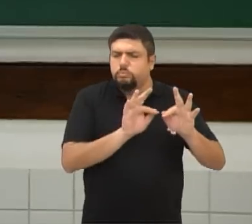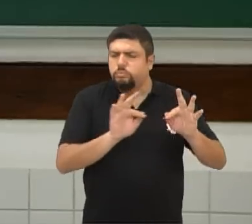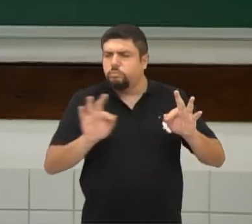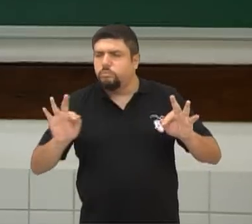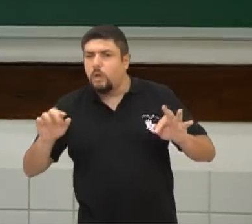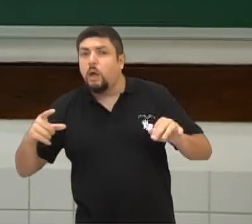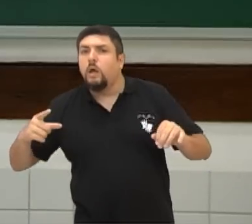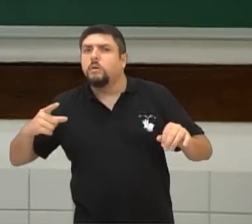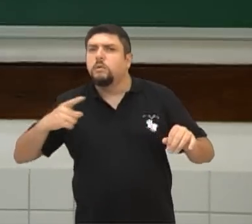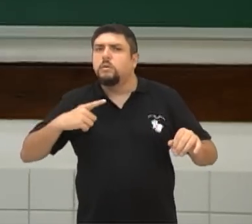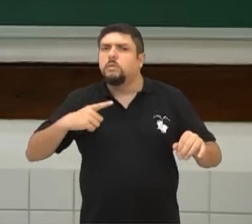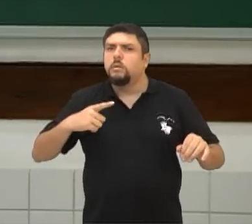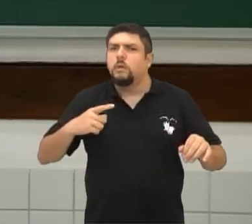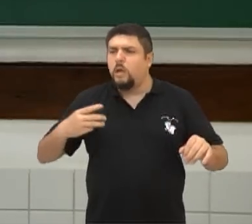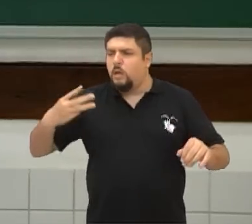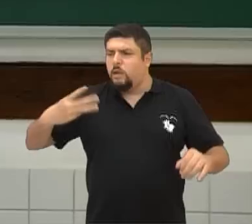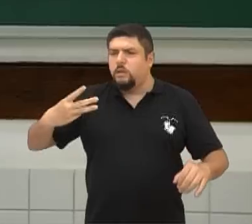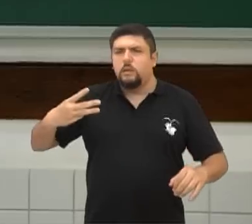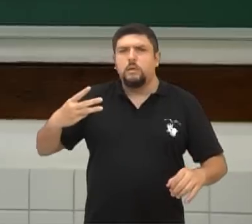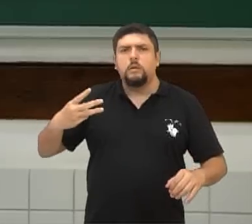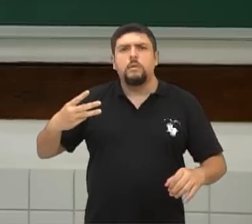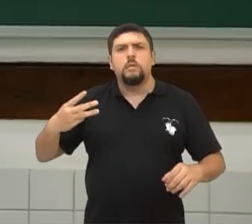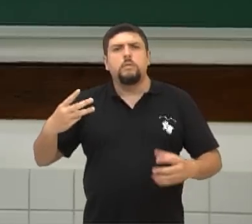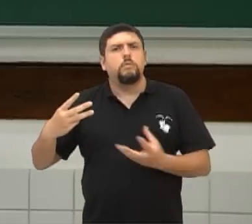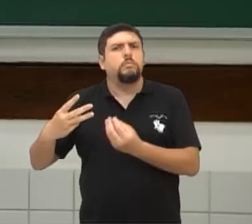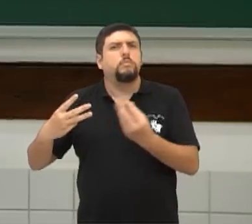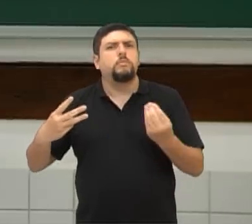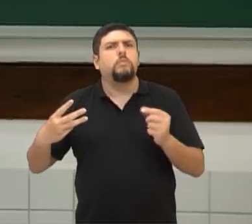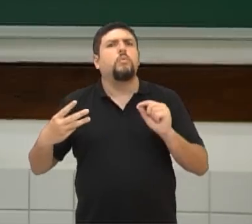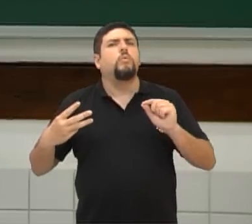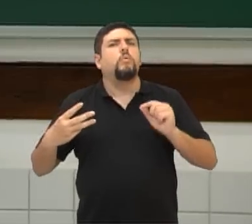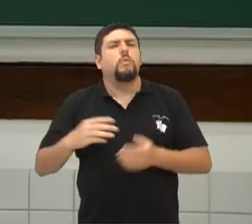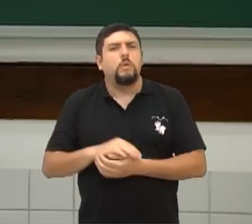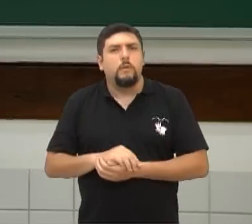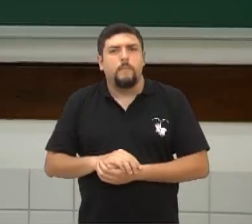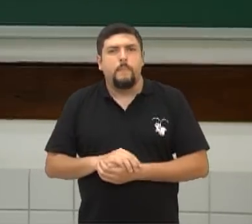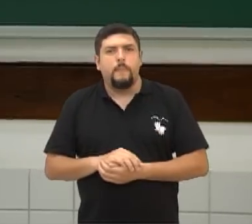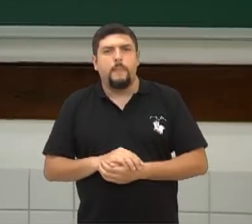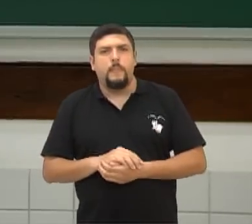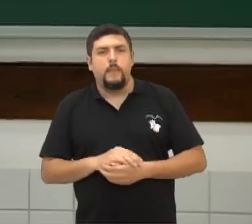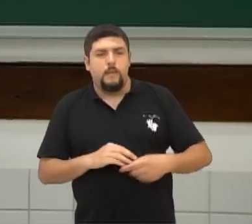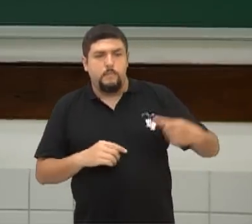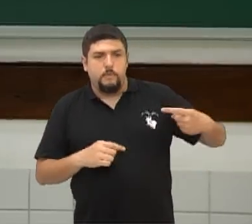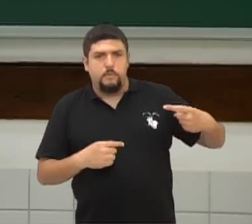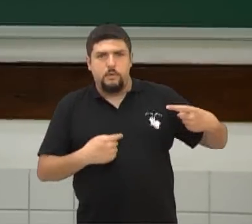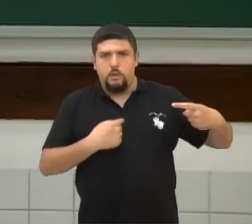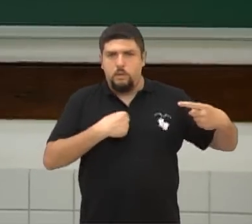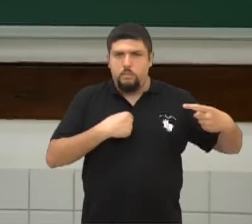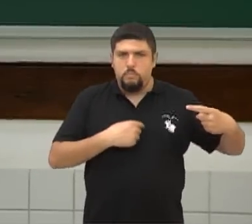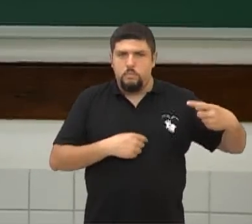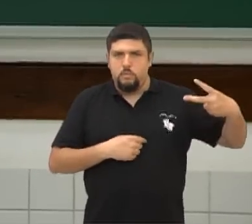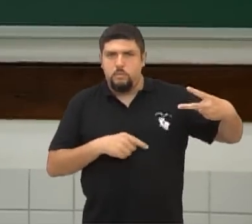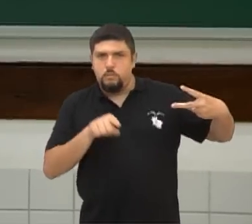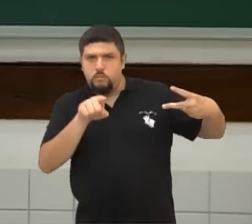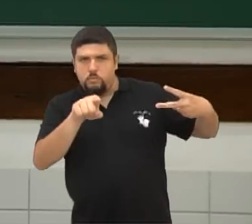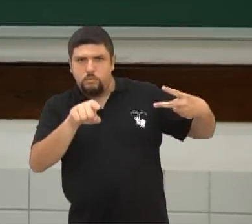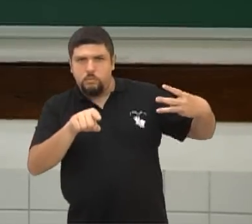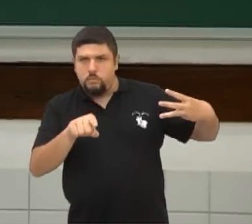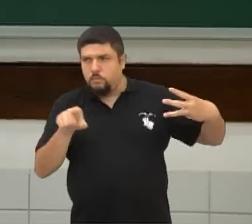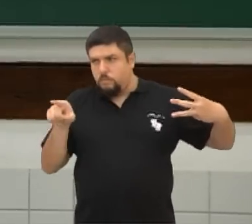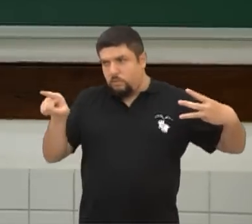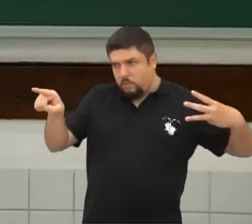pessoa no plural? Qual é a terceira pessoa do plural? A primeira do singular eu, a segunda tu, a terceira